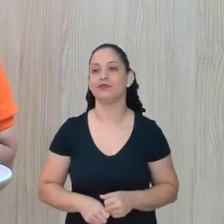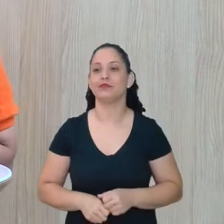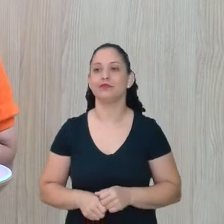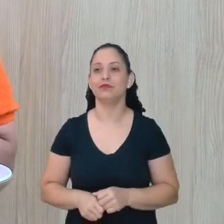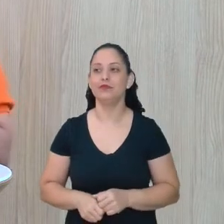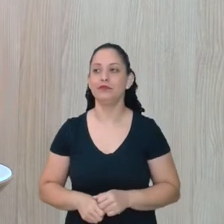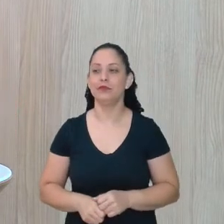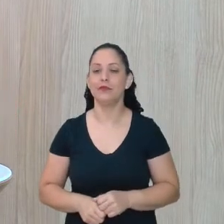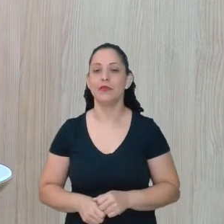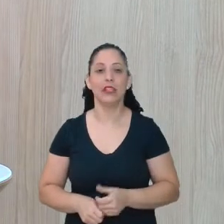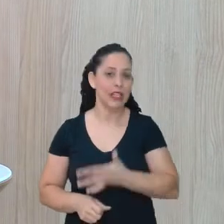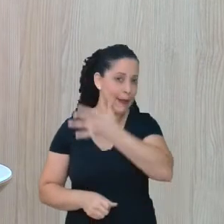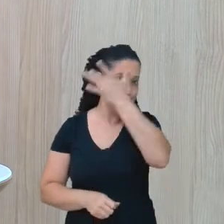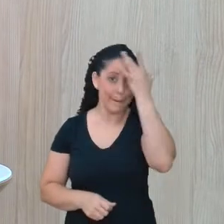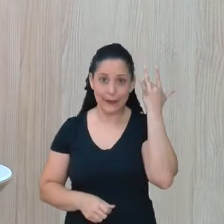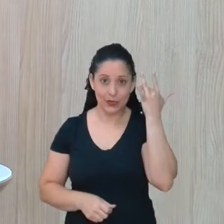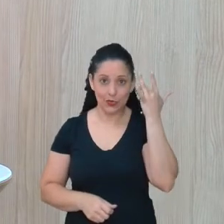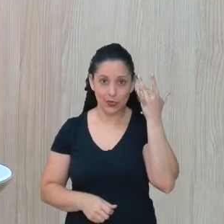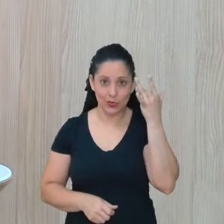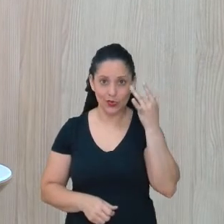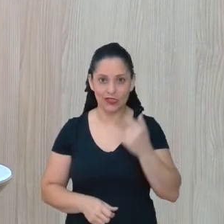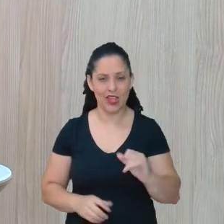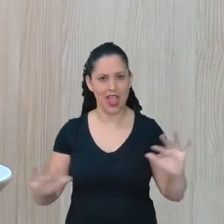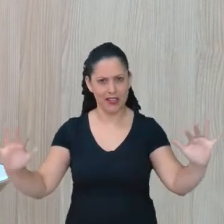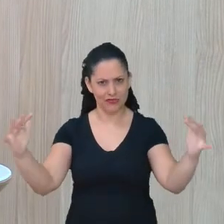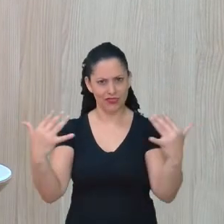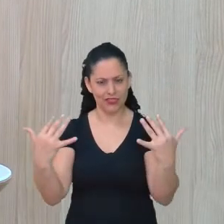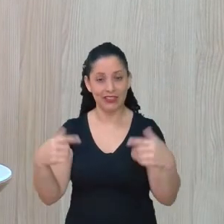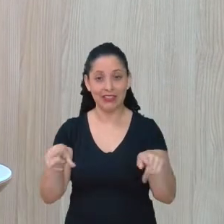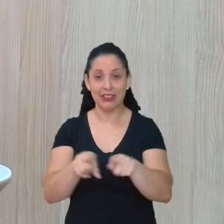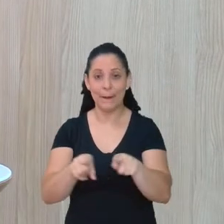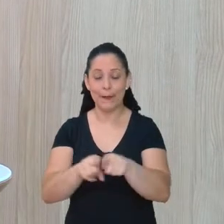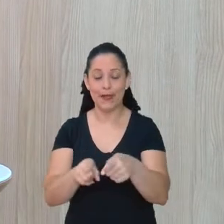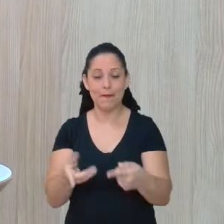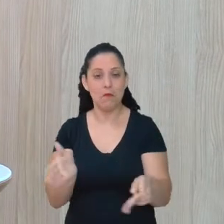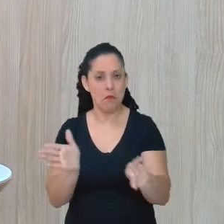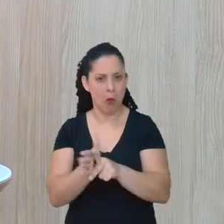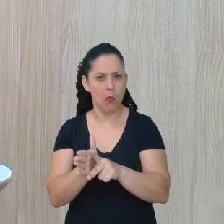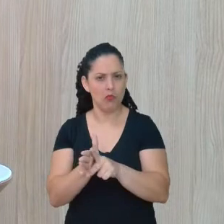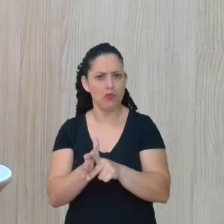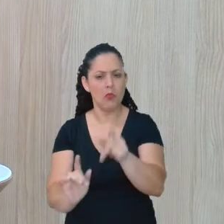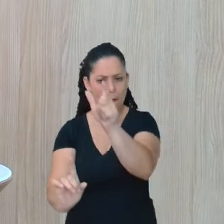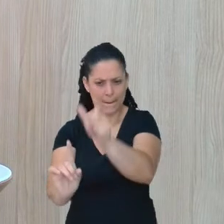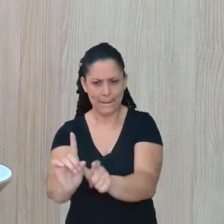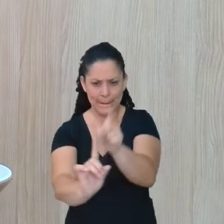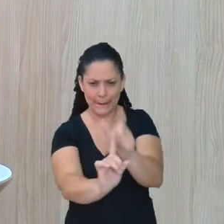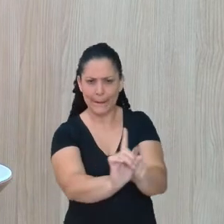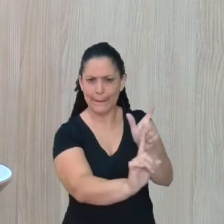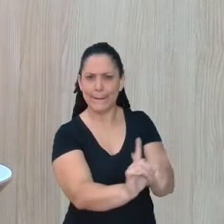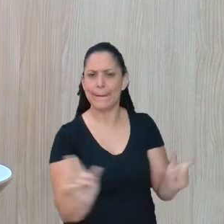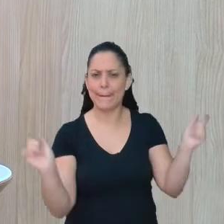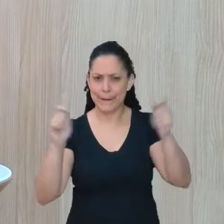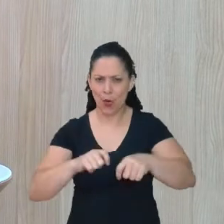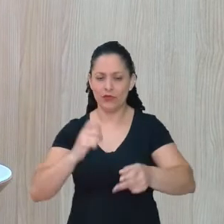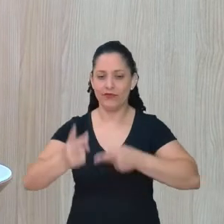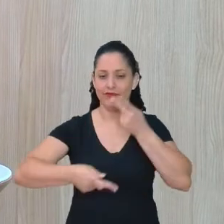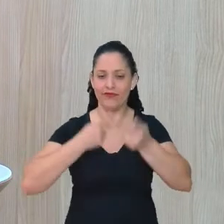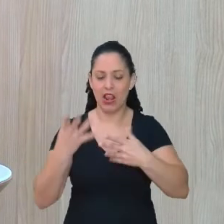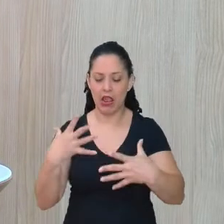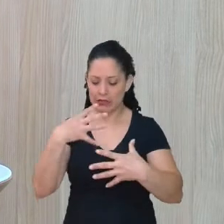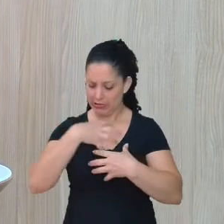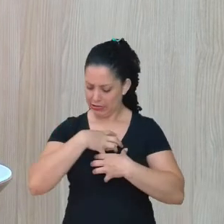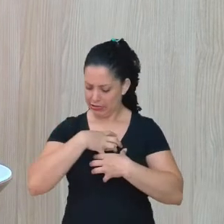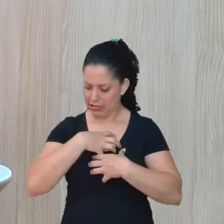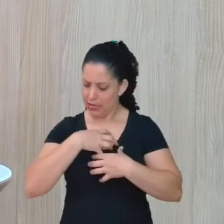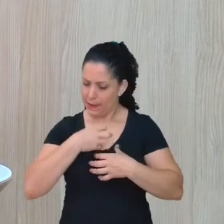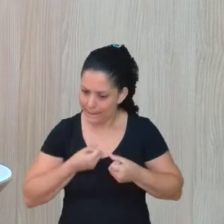o público virou personagem. Eu posso dizer o que eu sinto a partir do momento que,